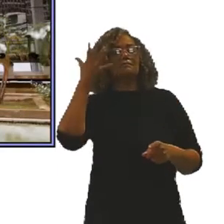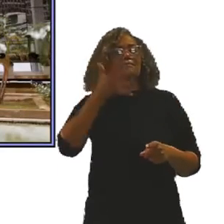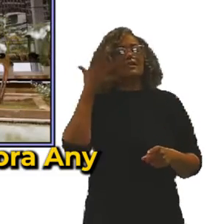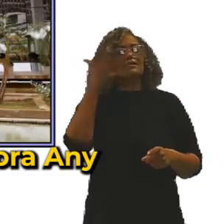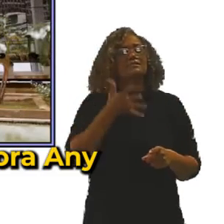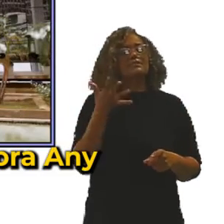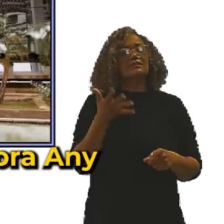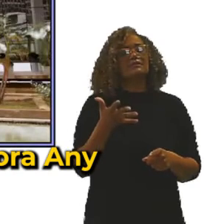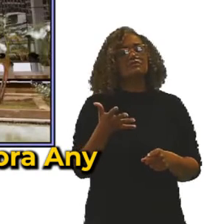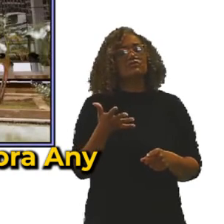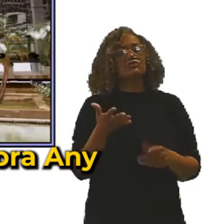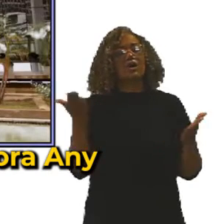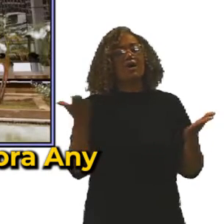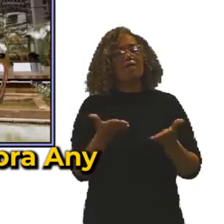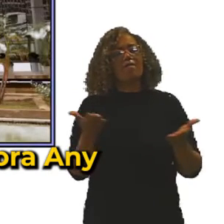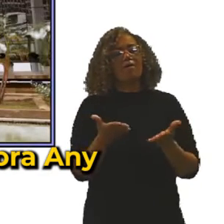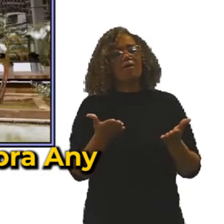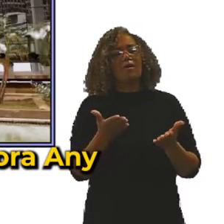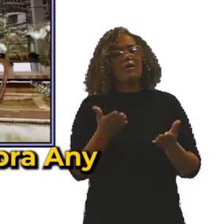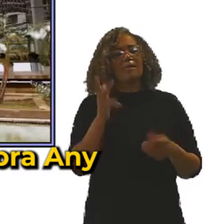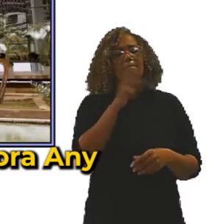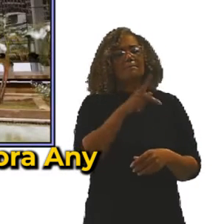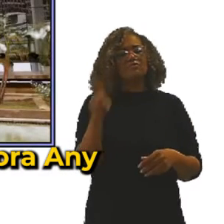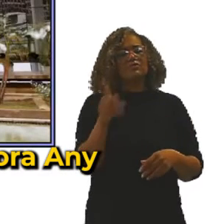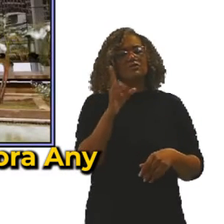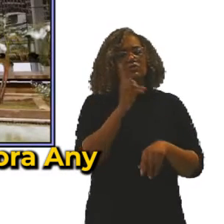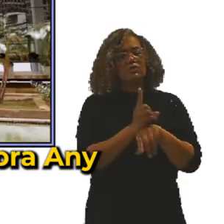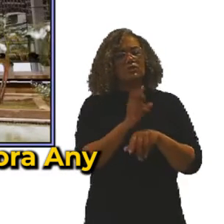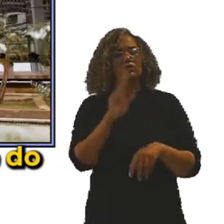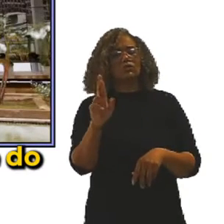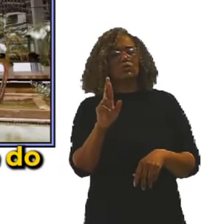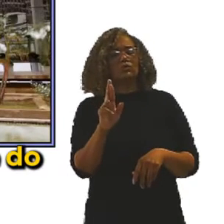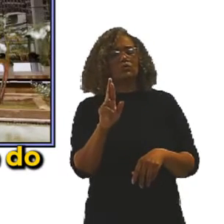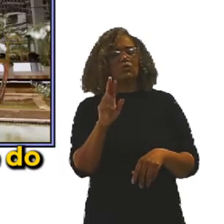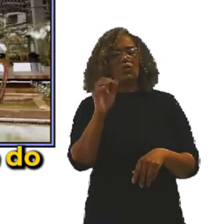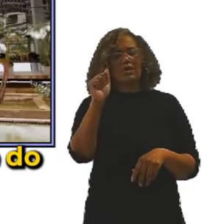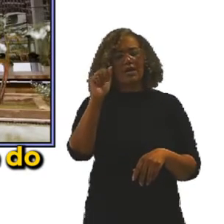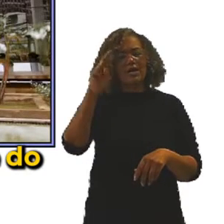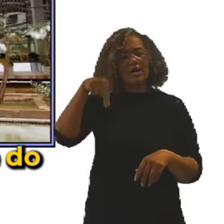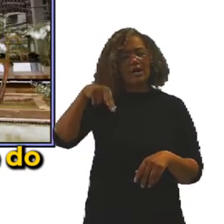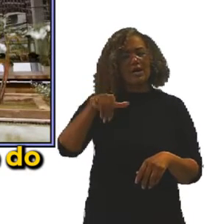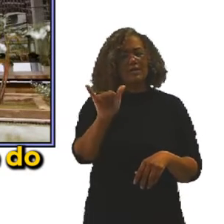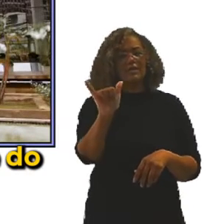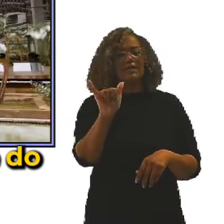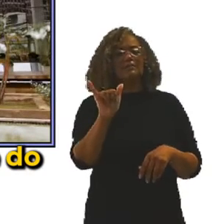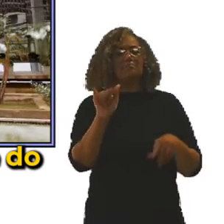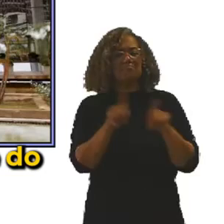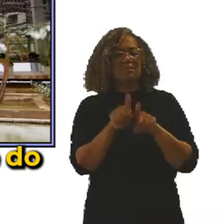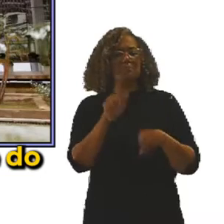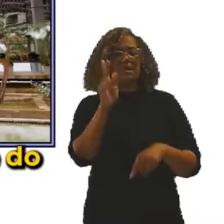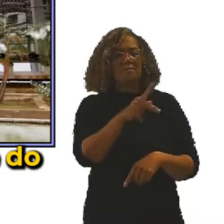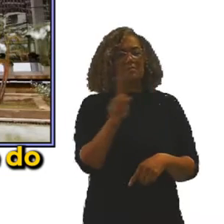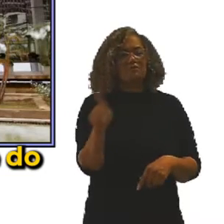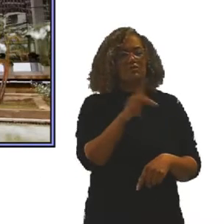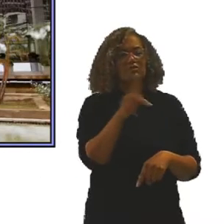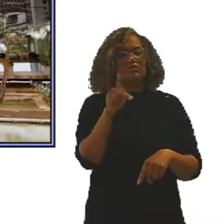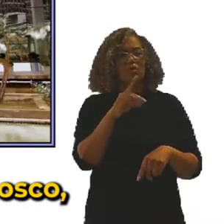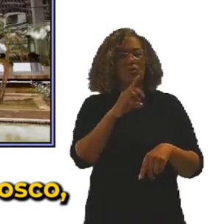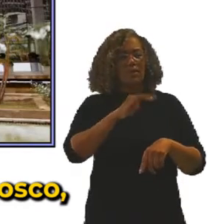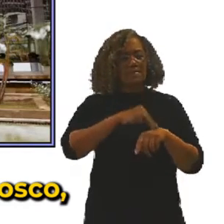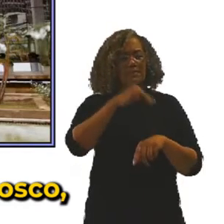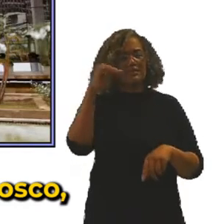palestrantes. Então, vamos ouvir agora a professora doutora Ani Ávila, professora coordenadora do curso de graduação e do mestrado em